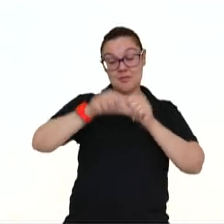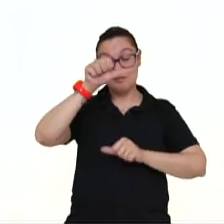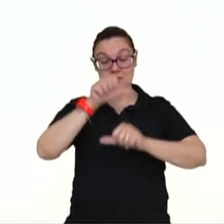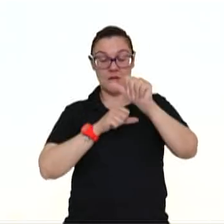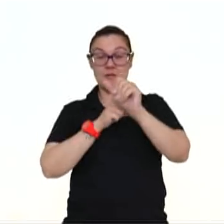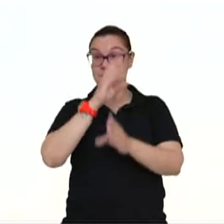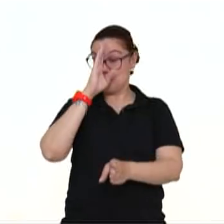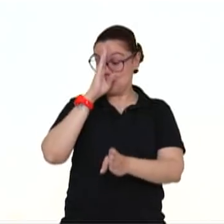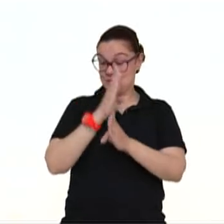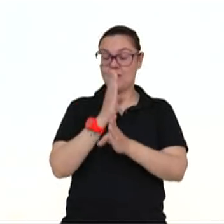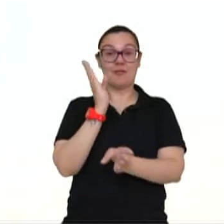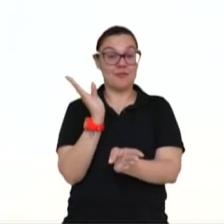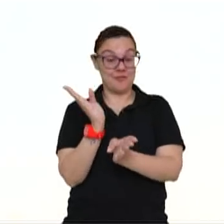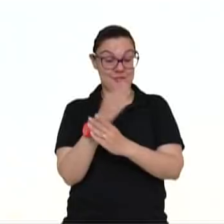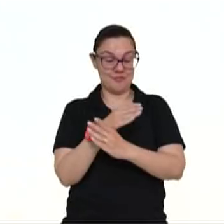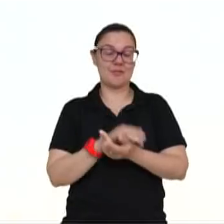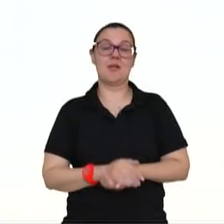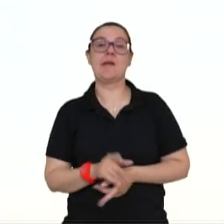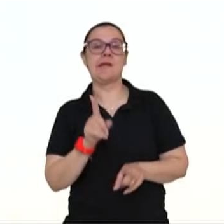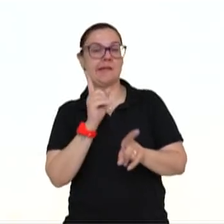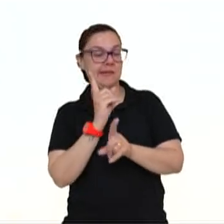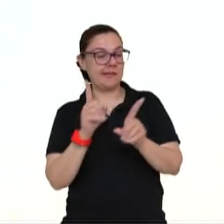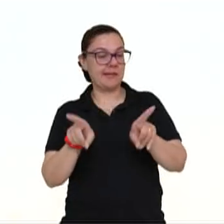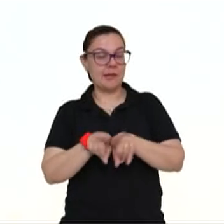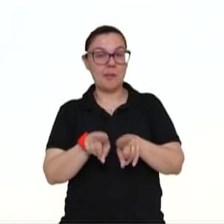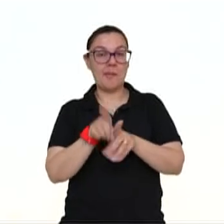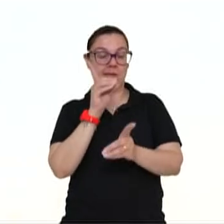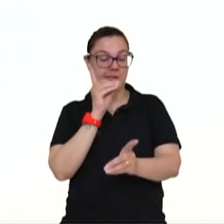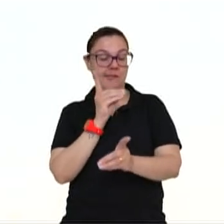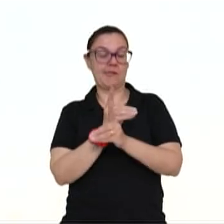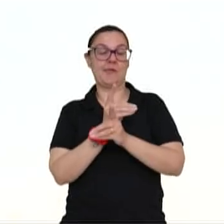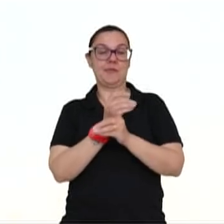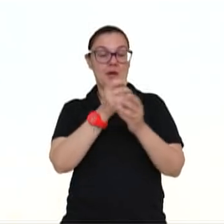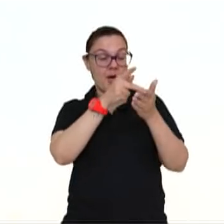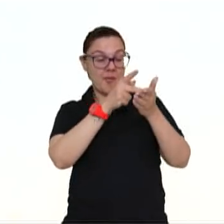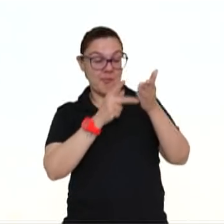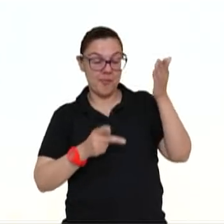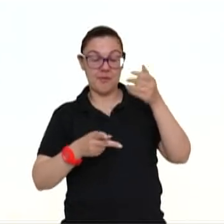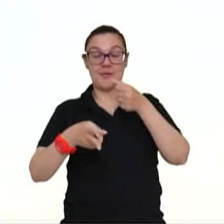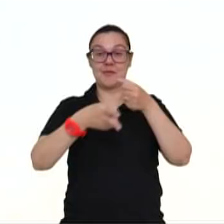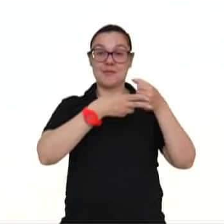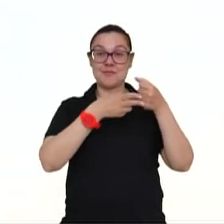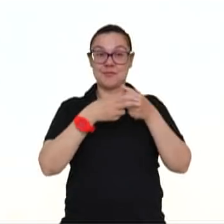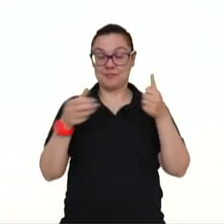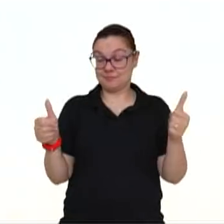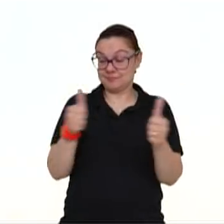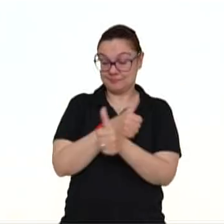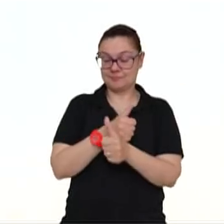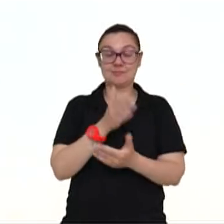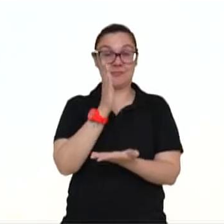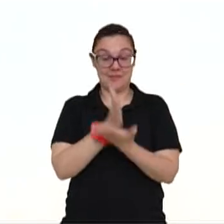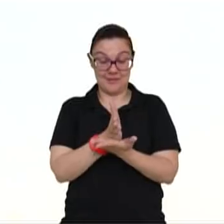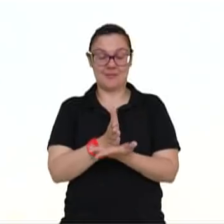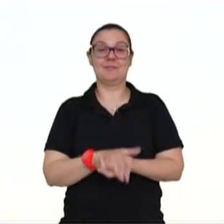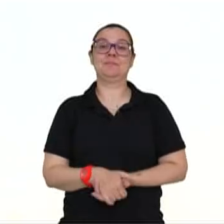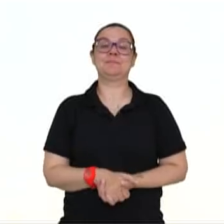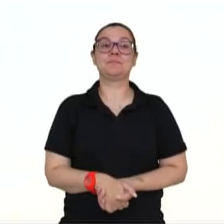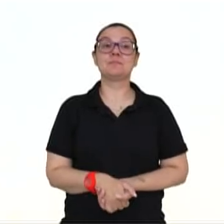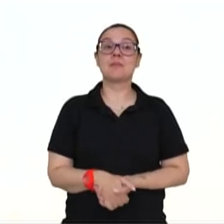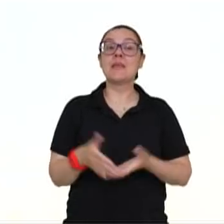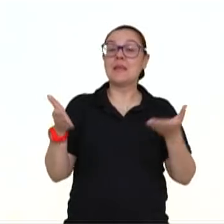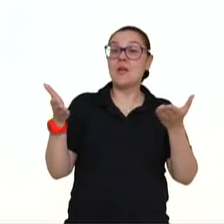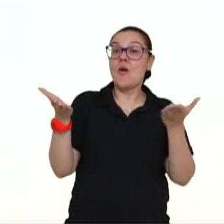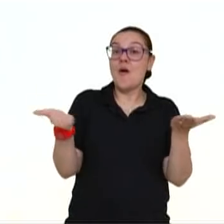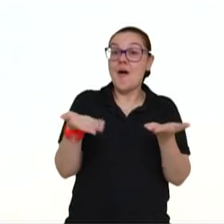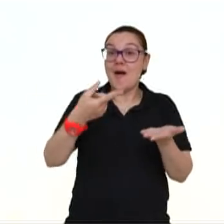e indireto. Identificar no gênero poema os verbos intransitivos. Então,